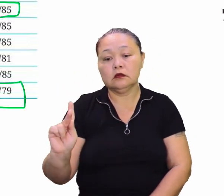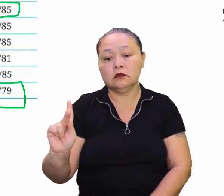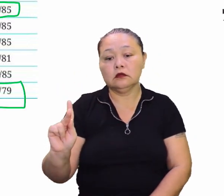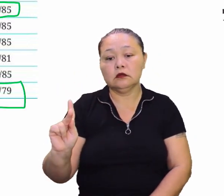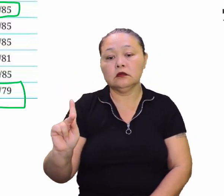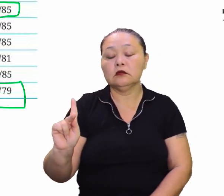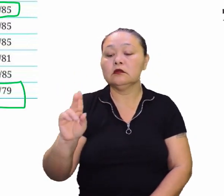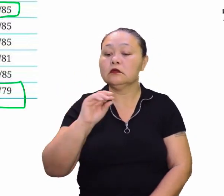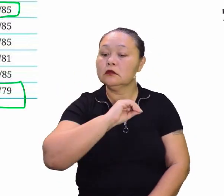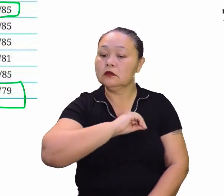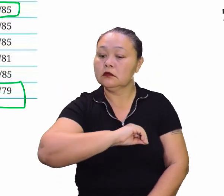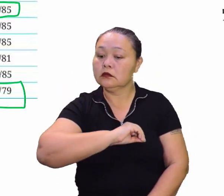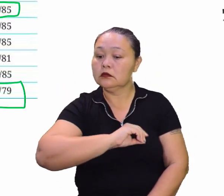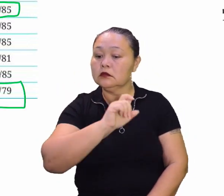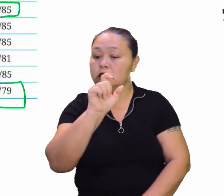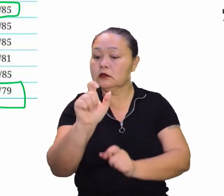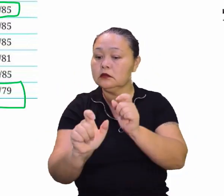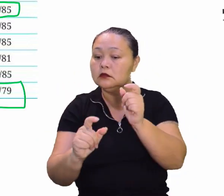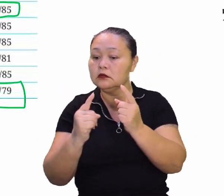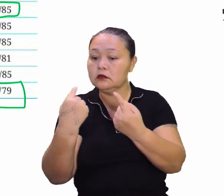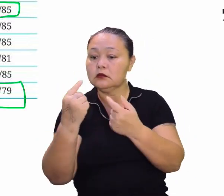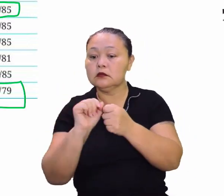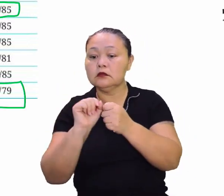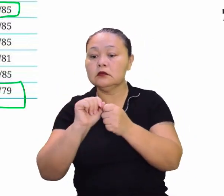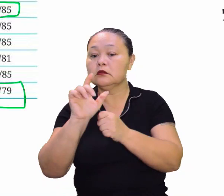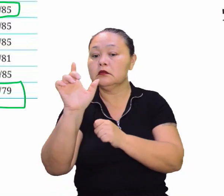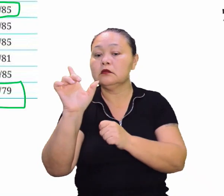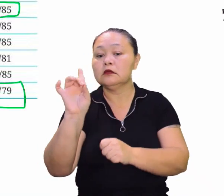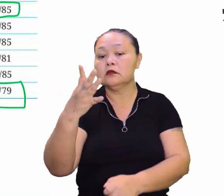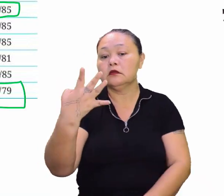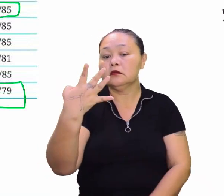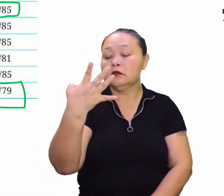A renda per capita em Hong Kong é